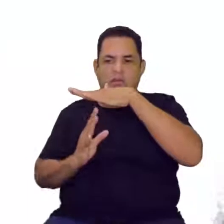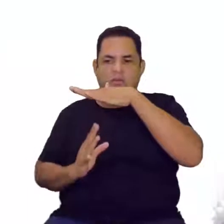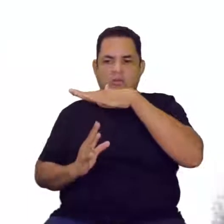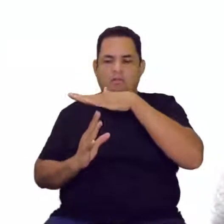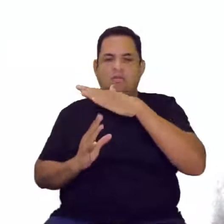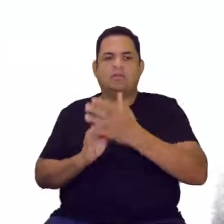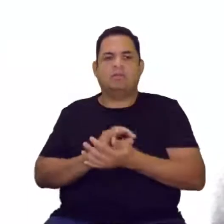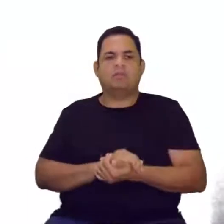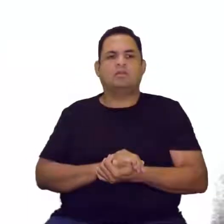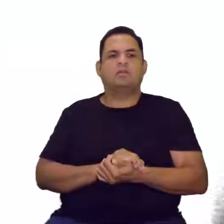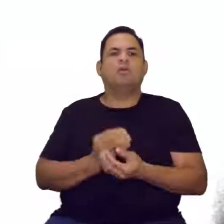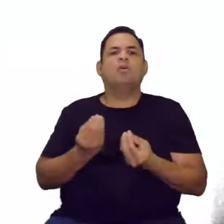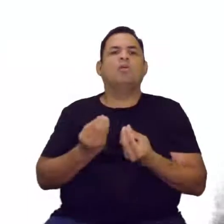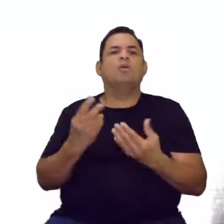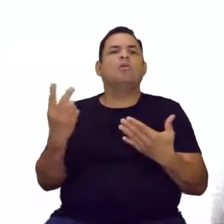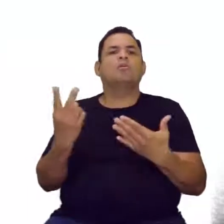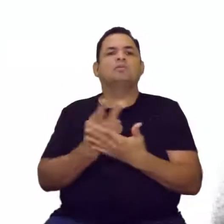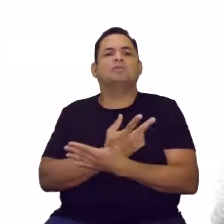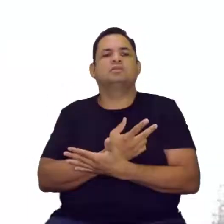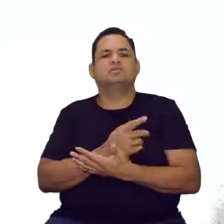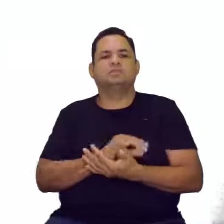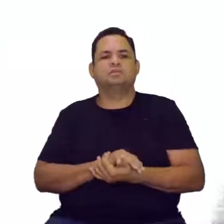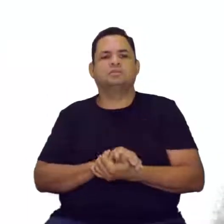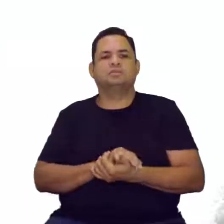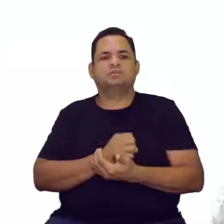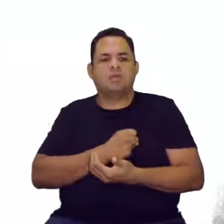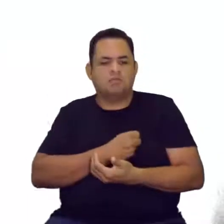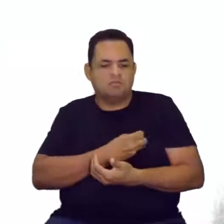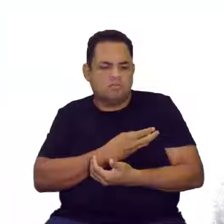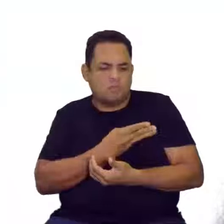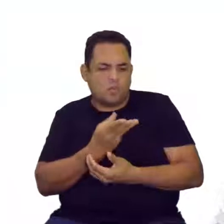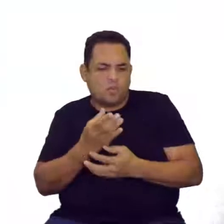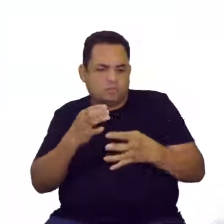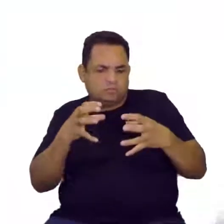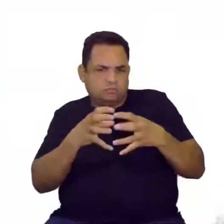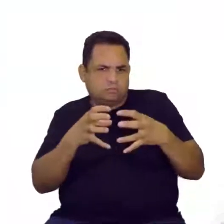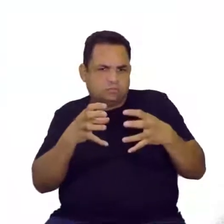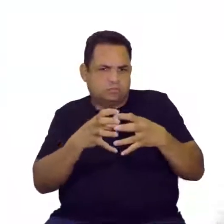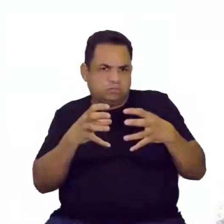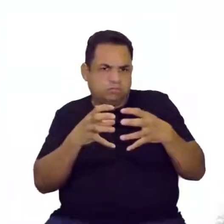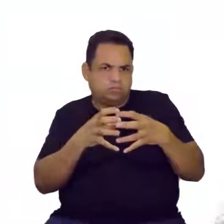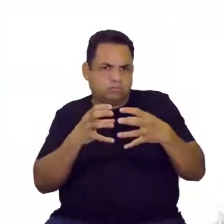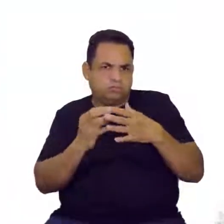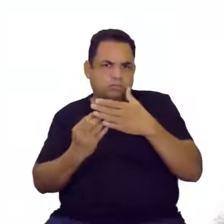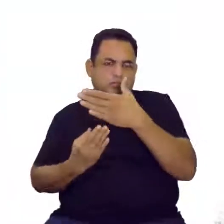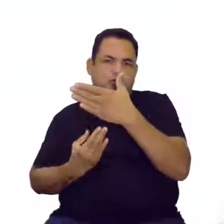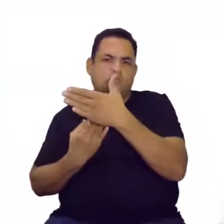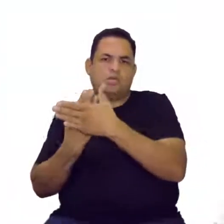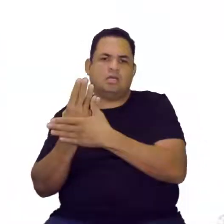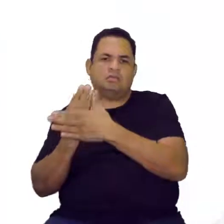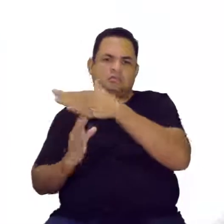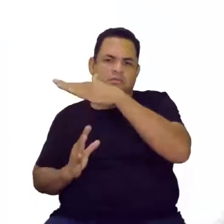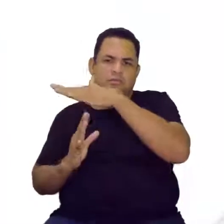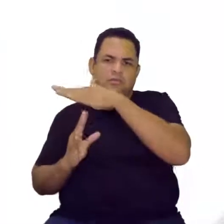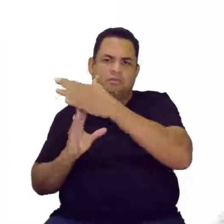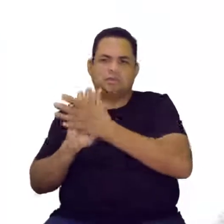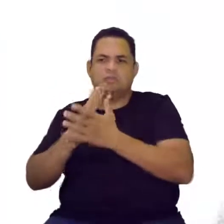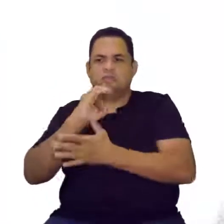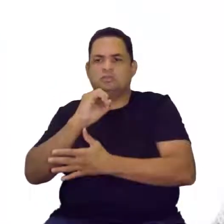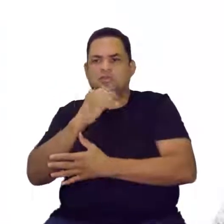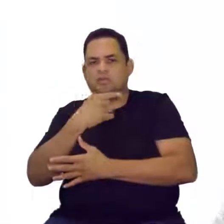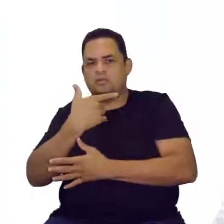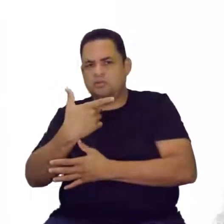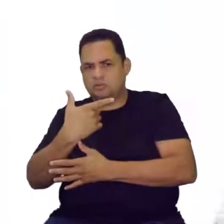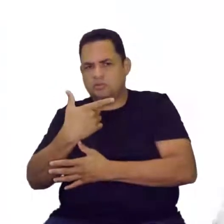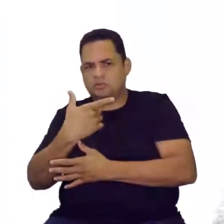estufa. Como é que ocorre isso? A concentração dos gases de efeito estufa, como o dióxido de